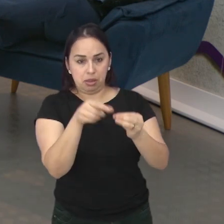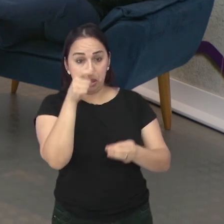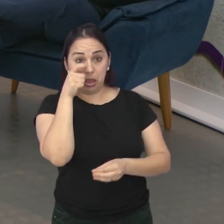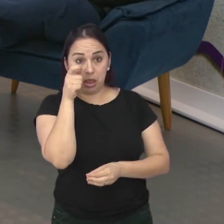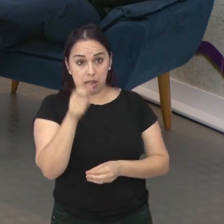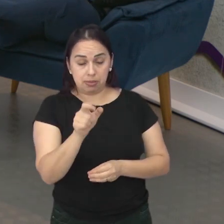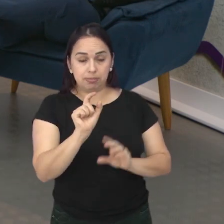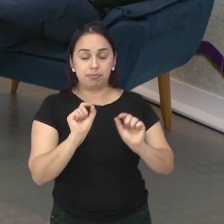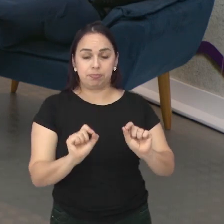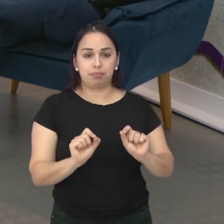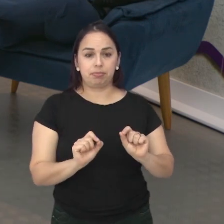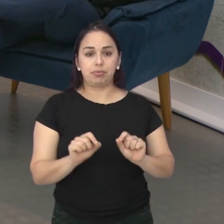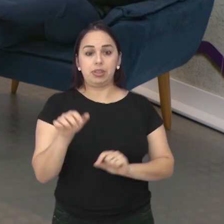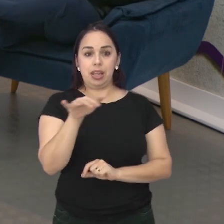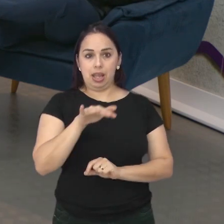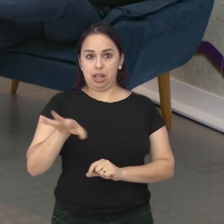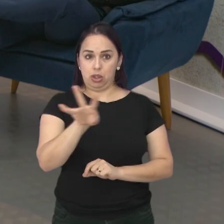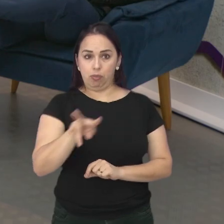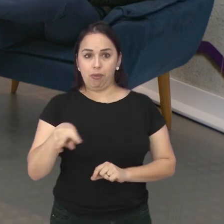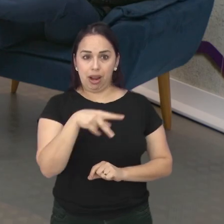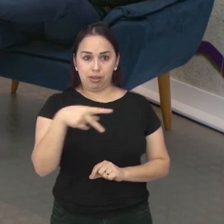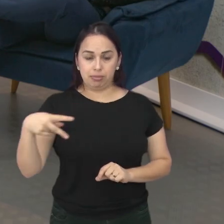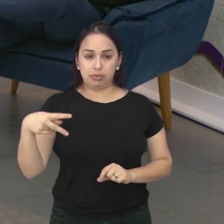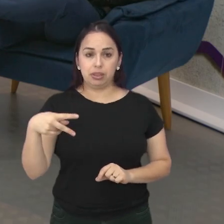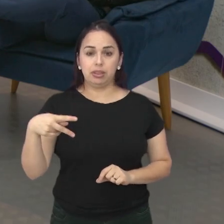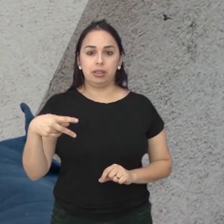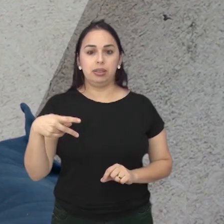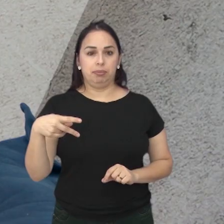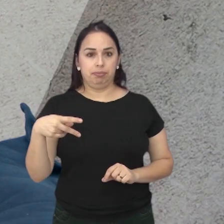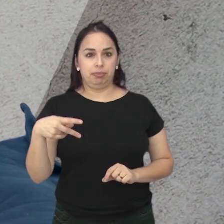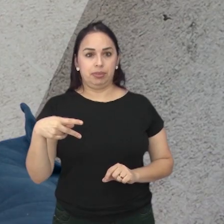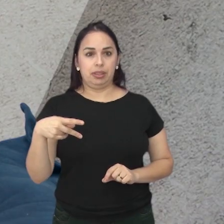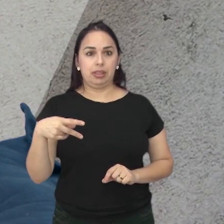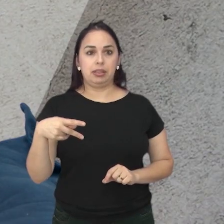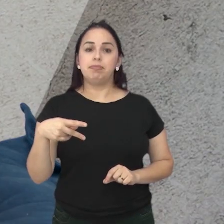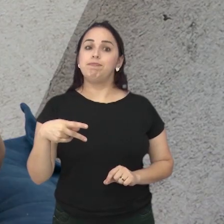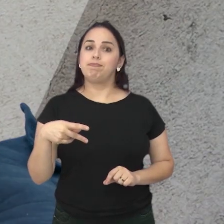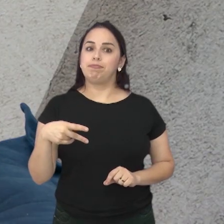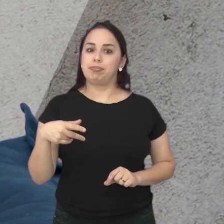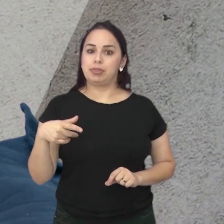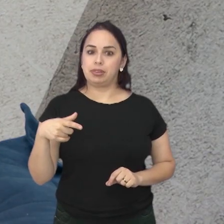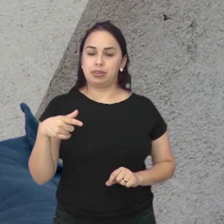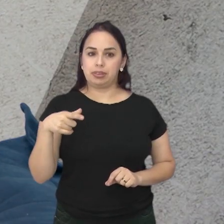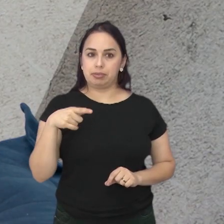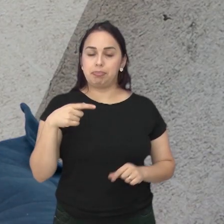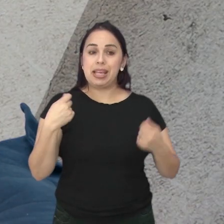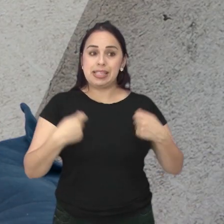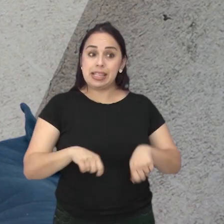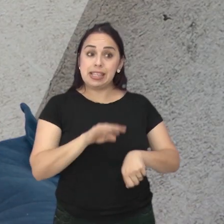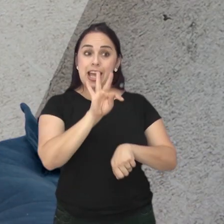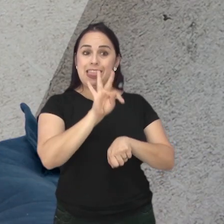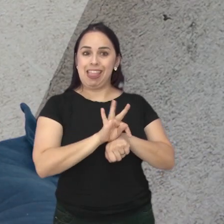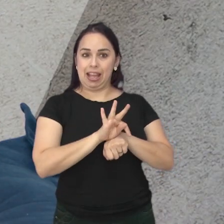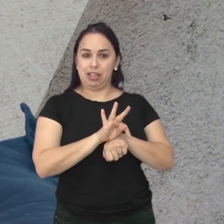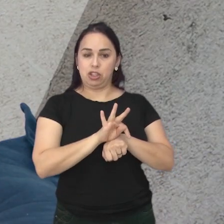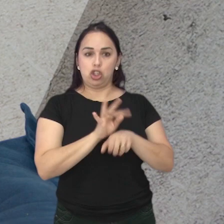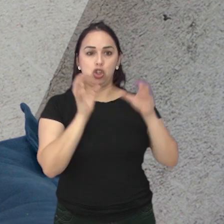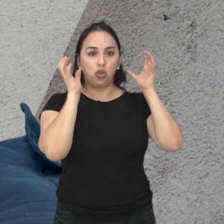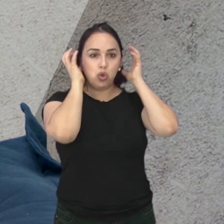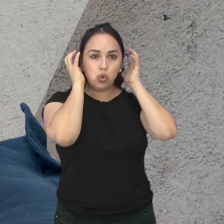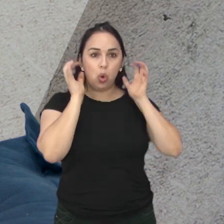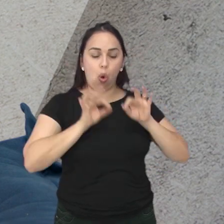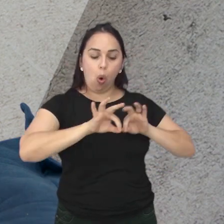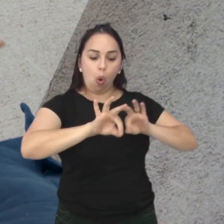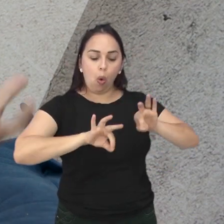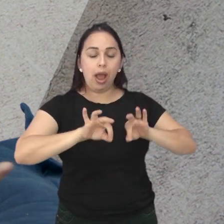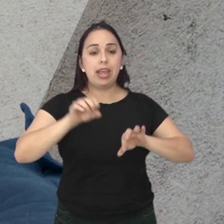muito interessante, que pelo menos aqui na região do Vale do Paraíba, nós temos uma demanda muito grande por técnicos, tanto de